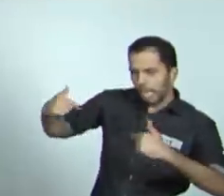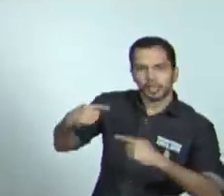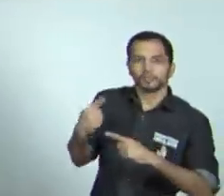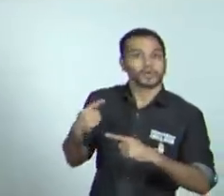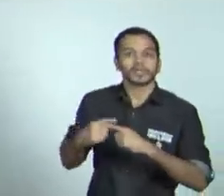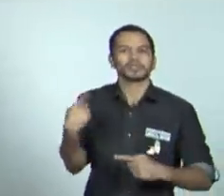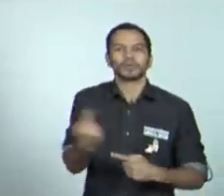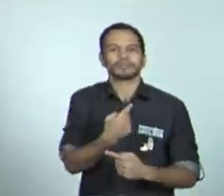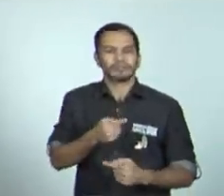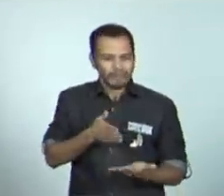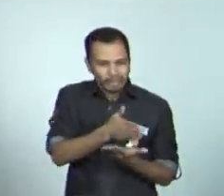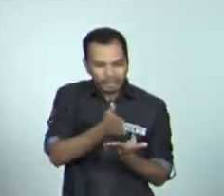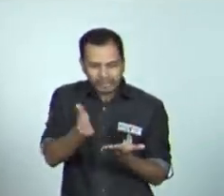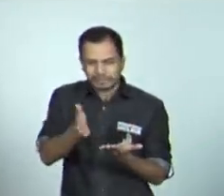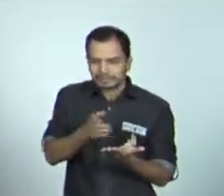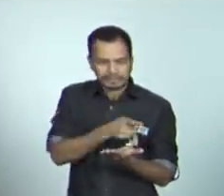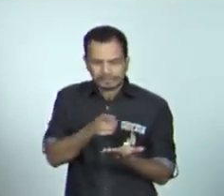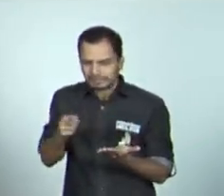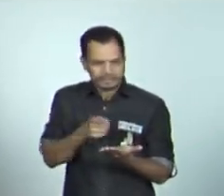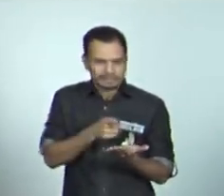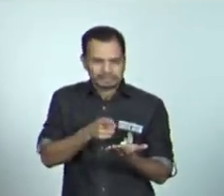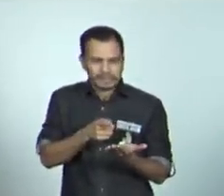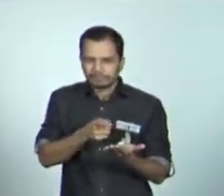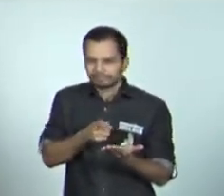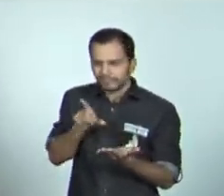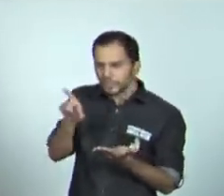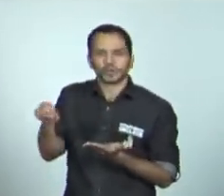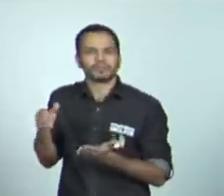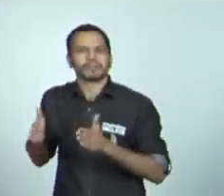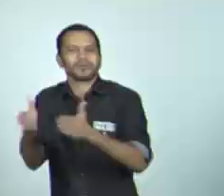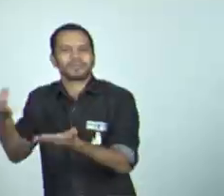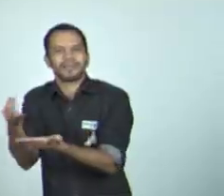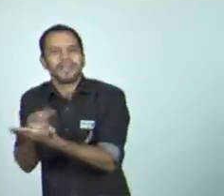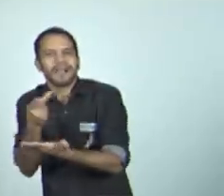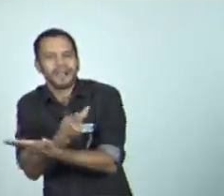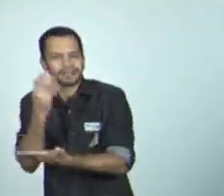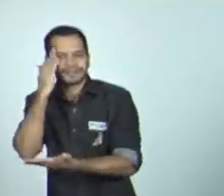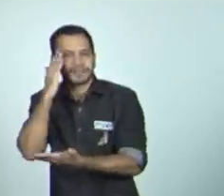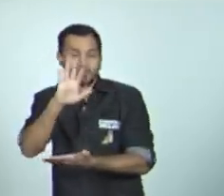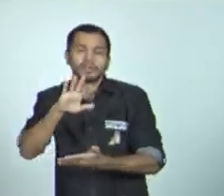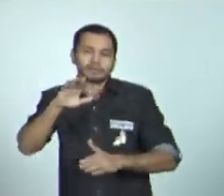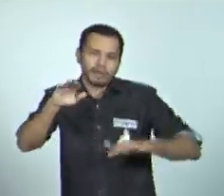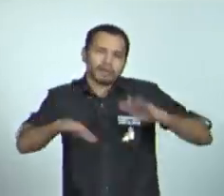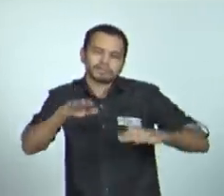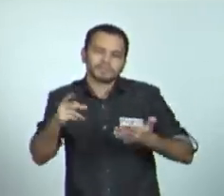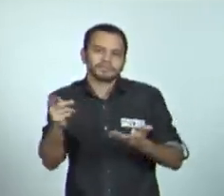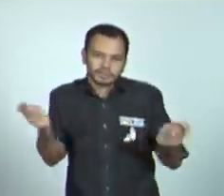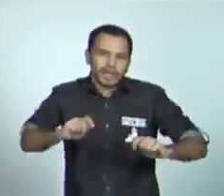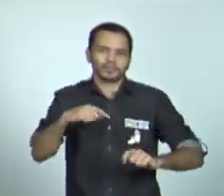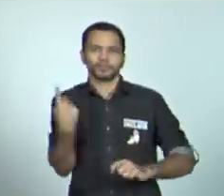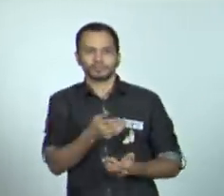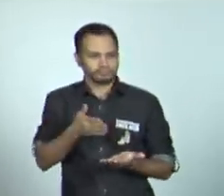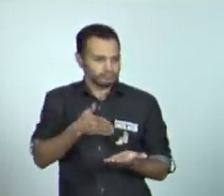em nossas escolhas mas podemos ser ameaçados simplesmente porque fizemos o certo e alguém não